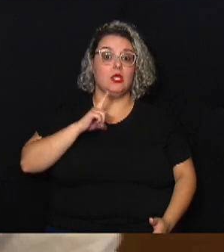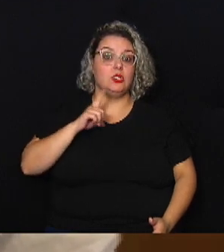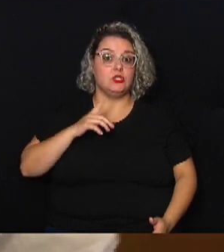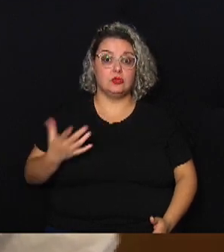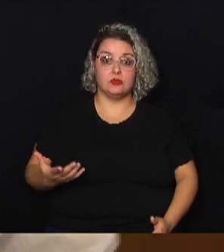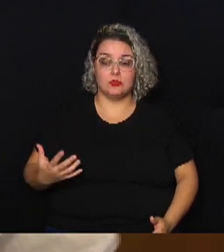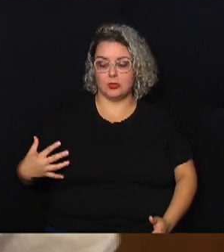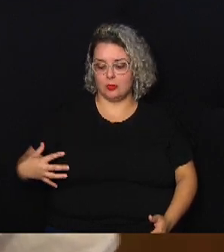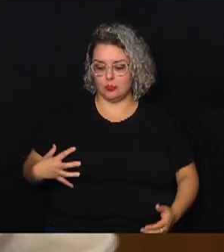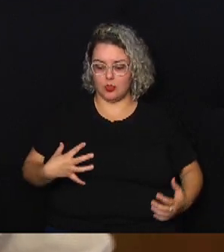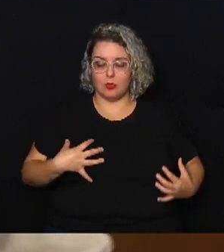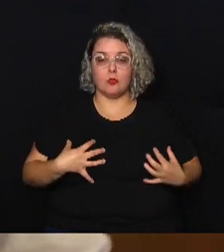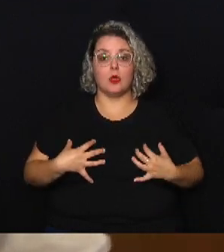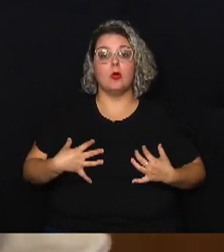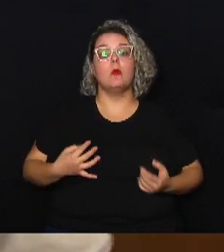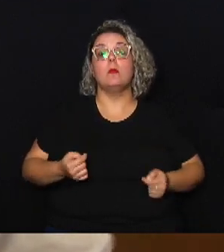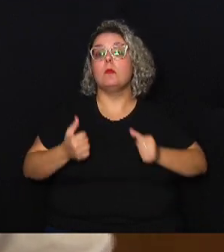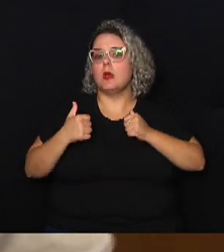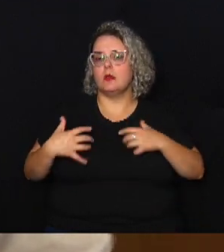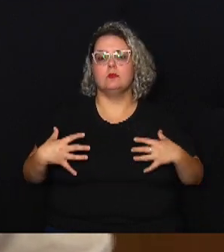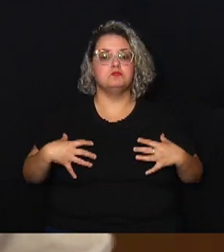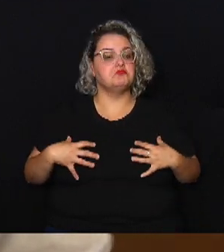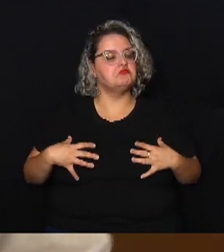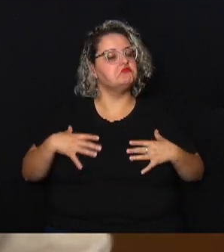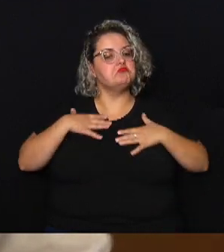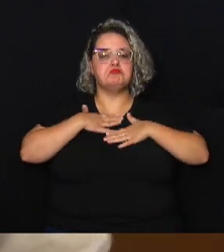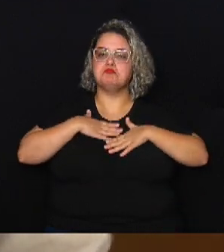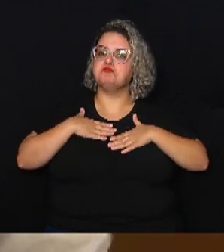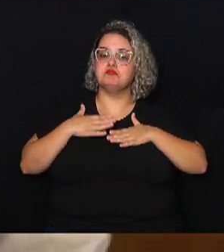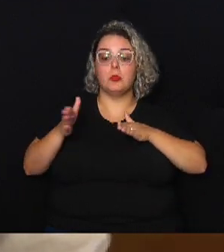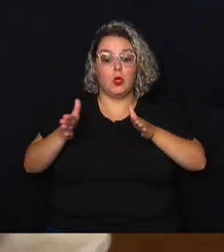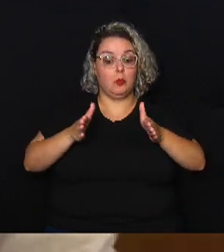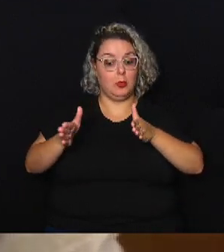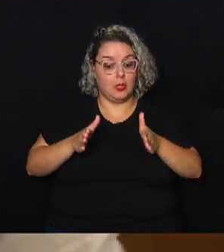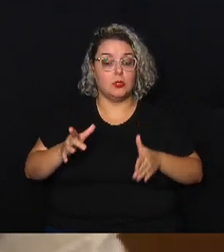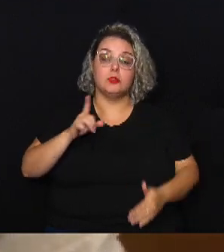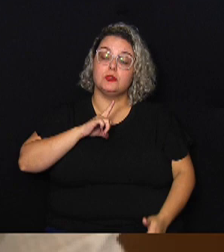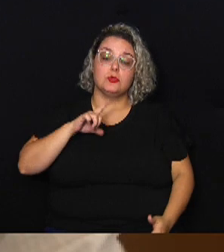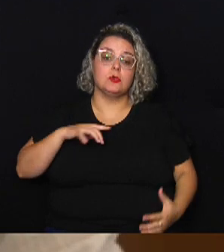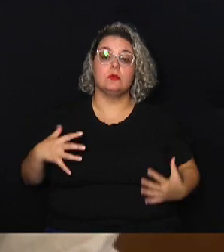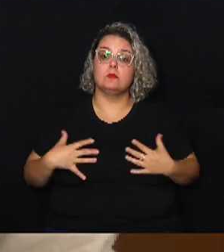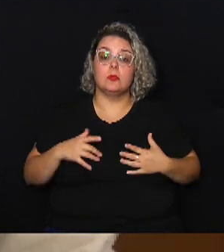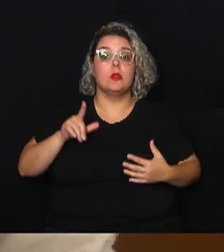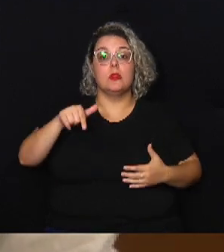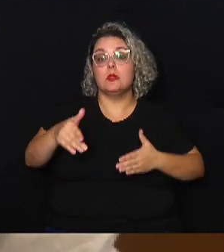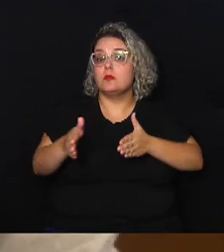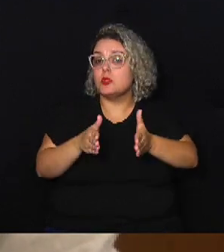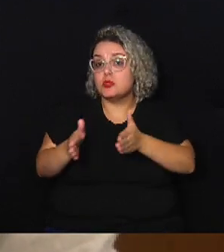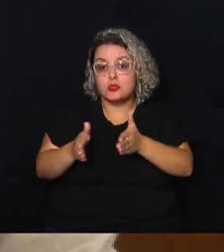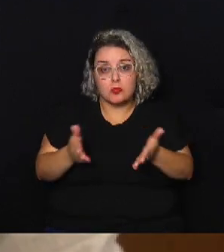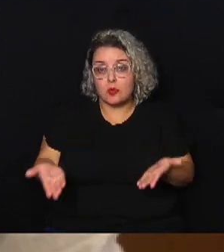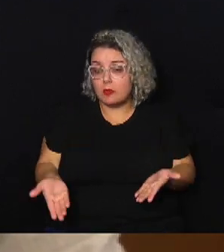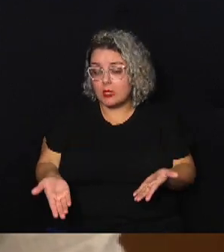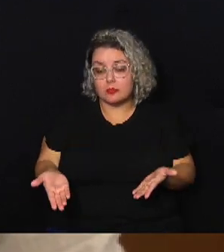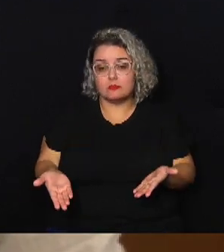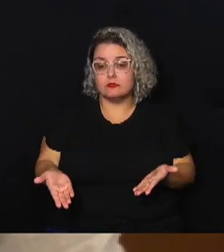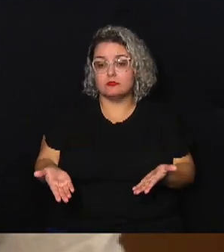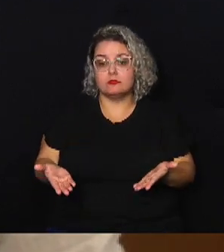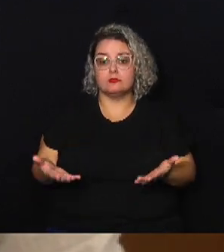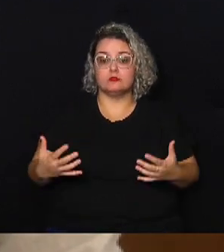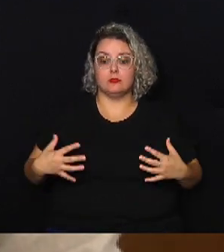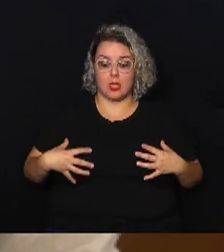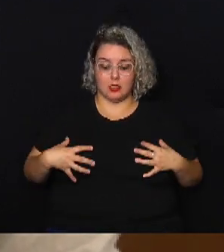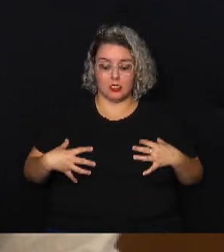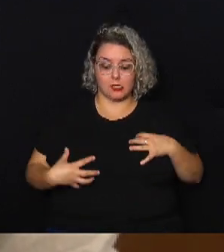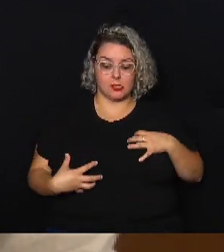implante, tiveram o benefício do implante, estão super satisfeitas no período que tiveram implante, depois de um tempo a mama mudou, né?